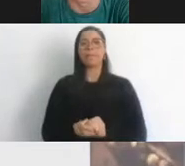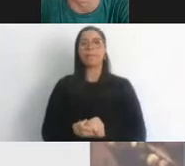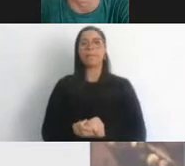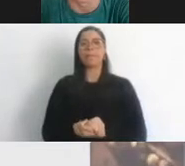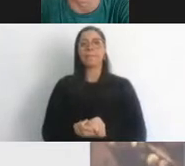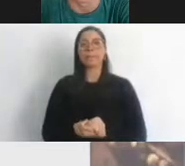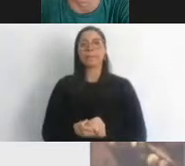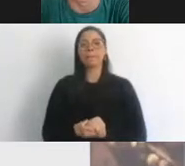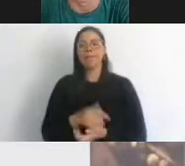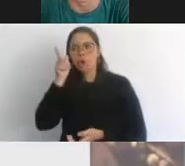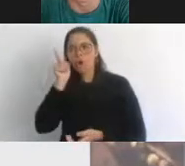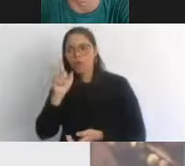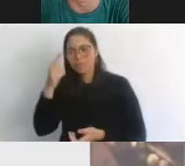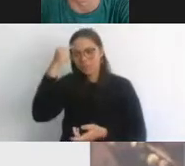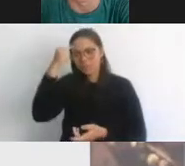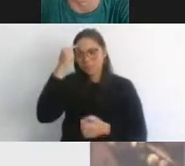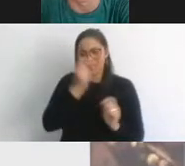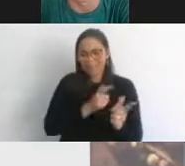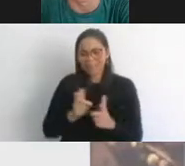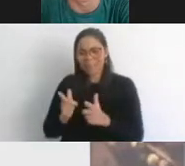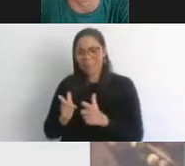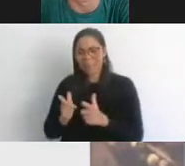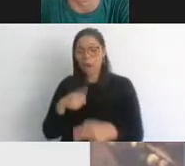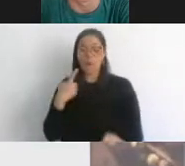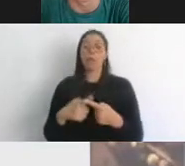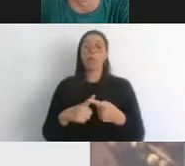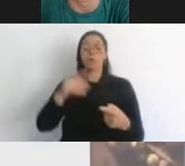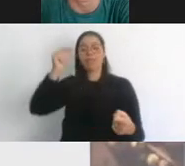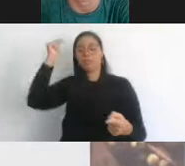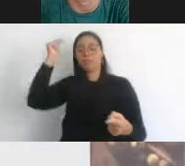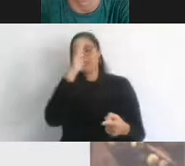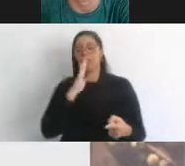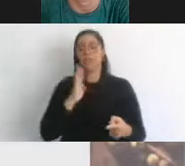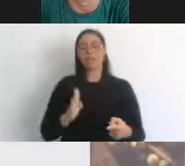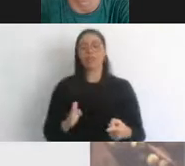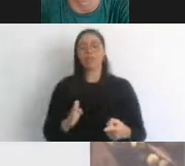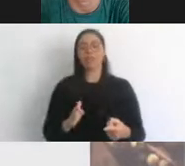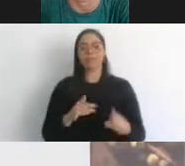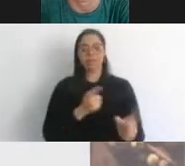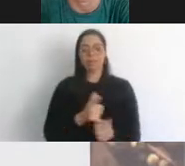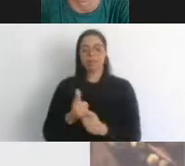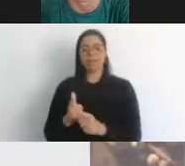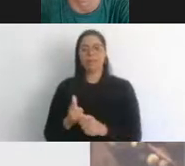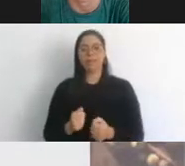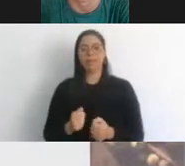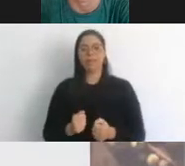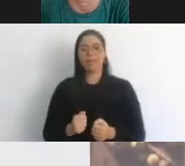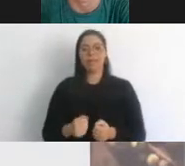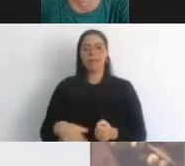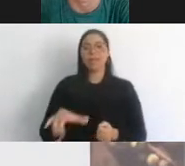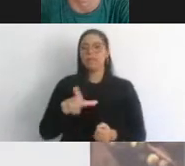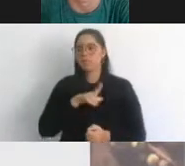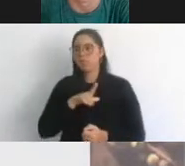conseguir imaginar guerras eu quero assim o Brasil antes dos portugueses chegaram a e a viu